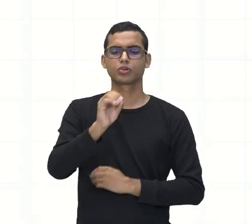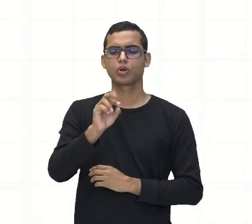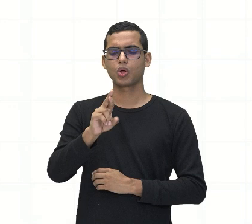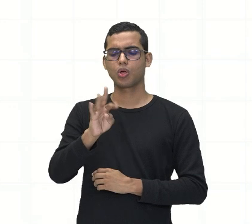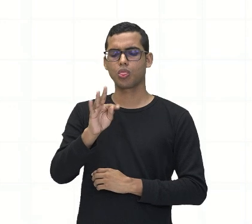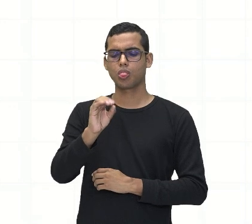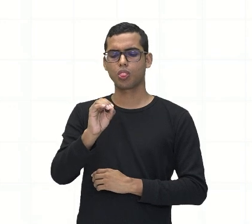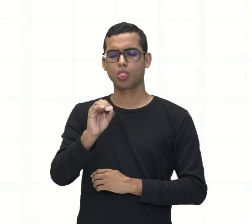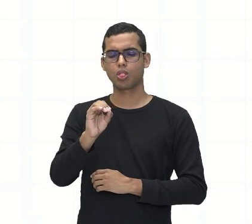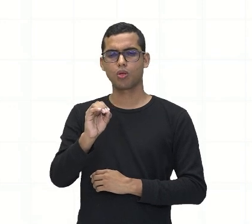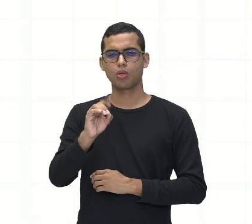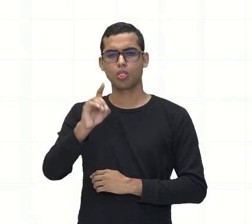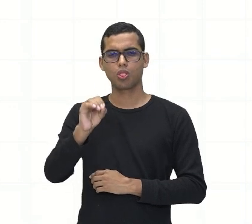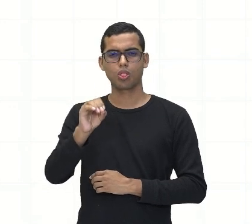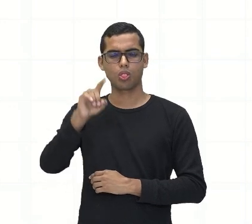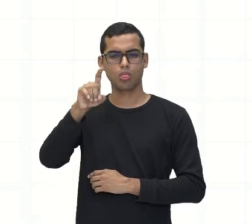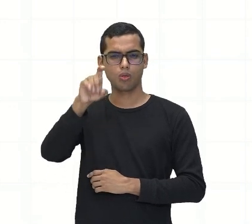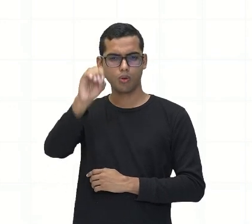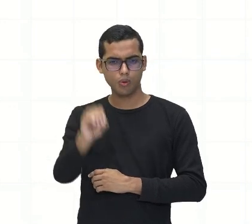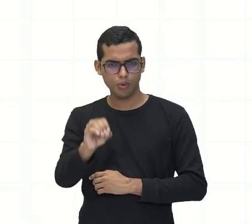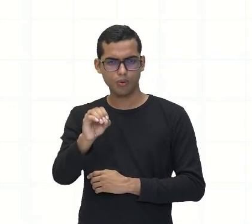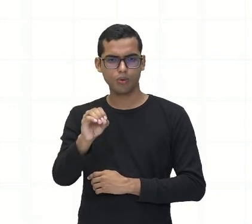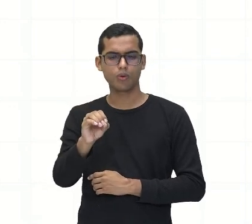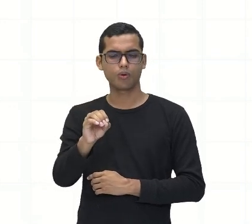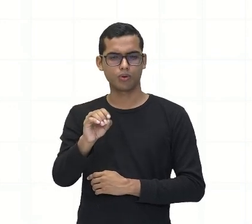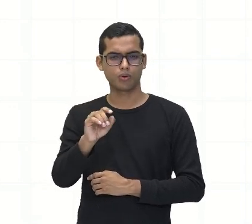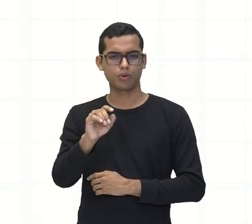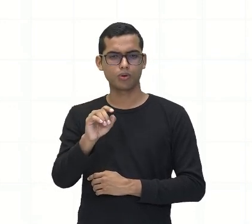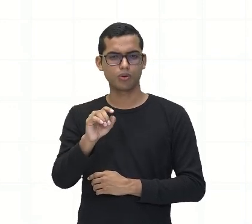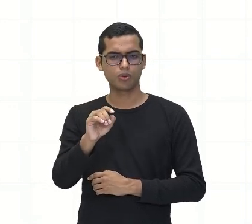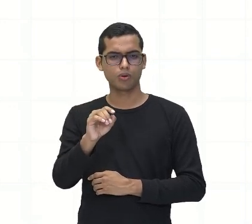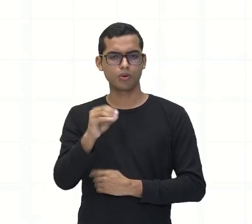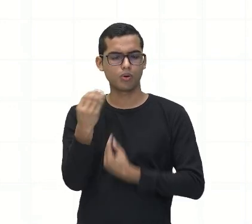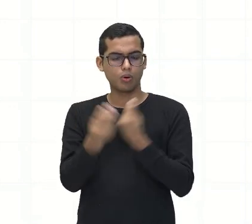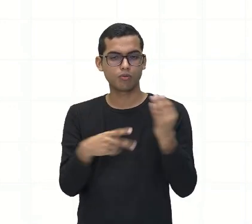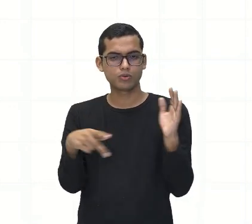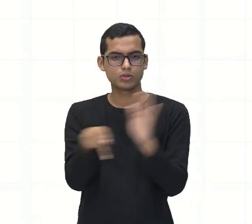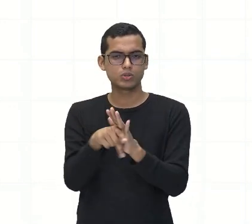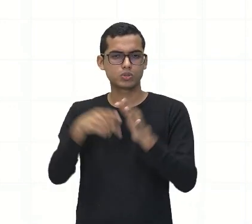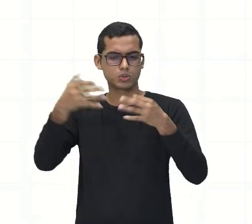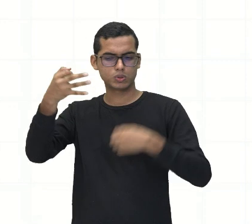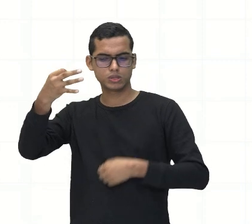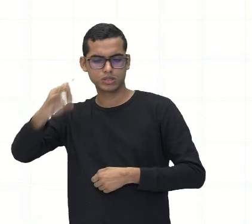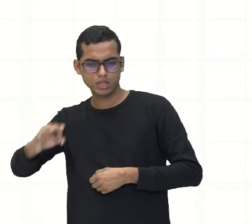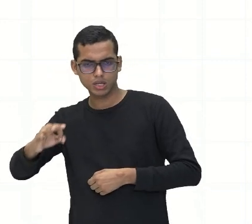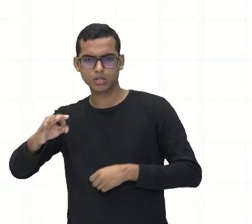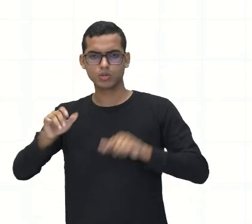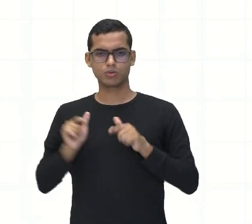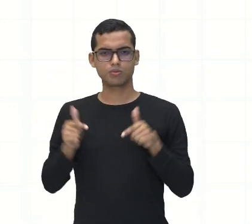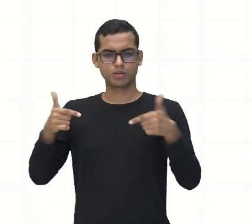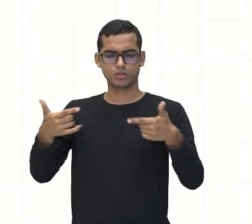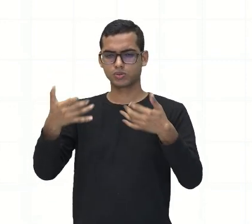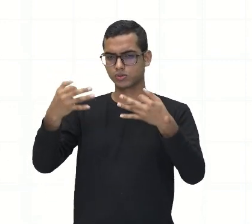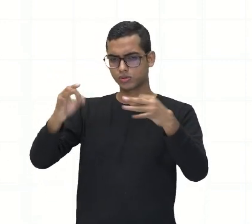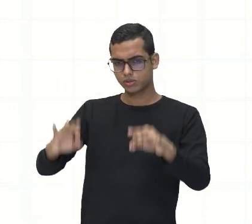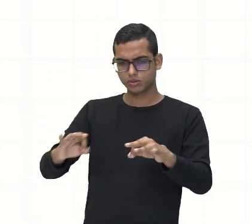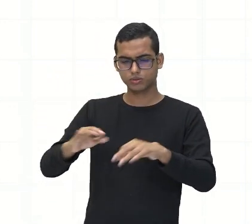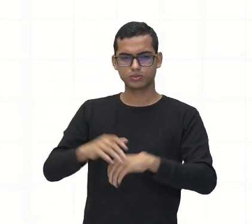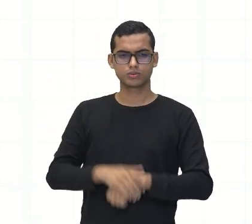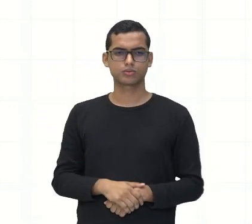a ortodoxia? Como um discurso do certo pelo certo. Orto significa o